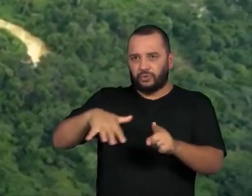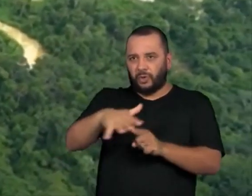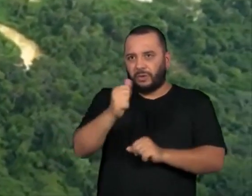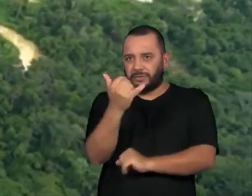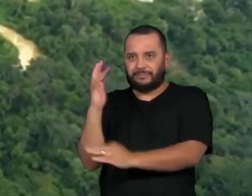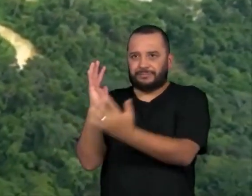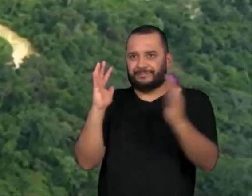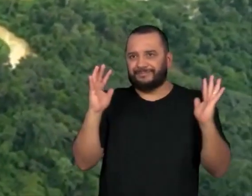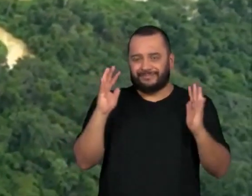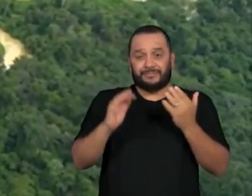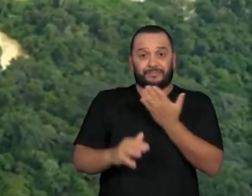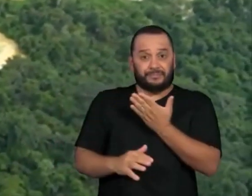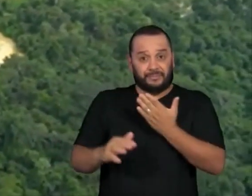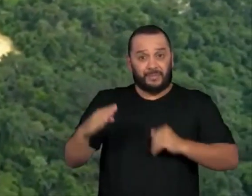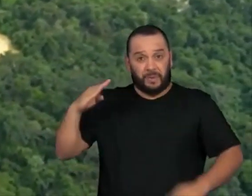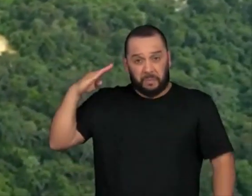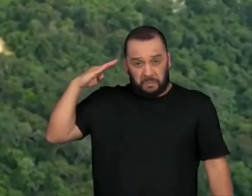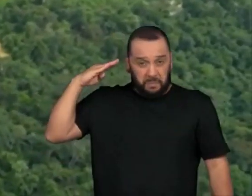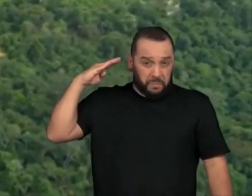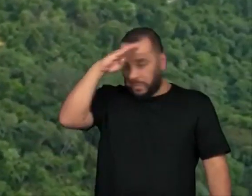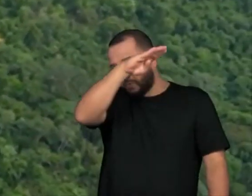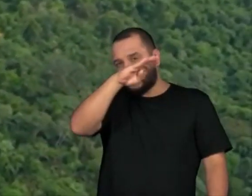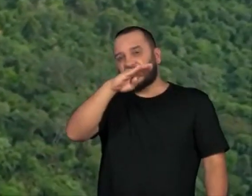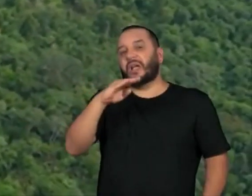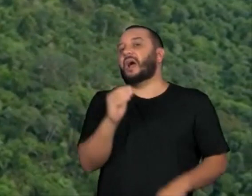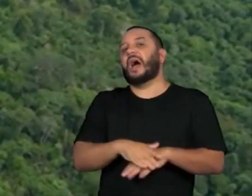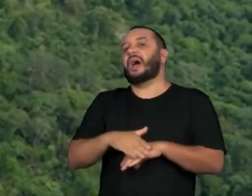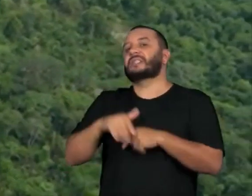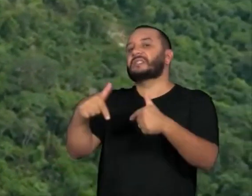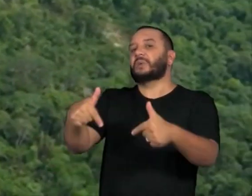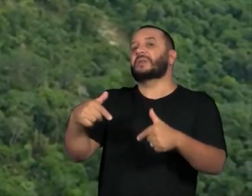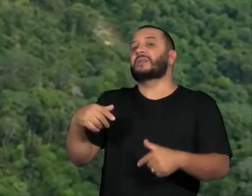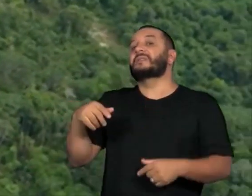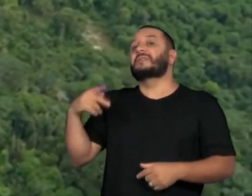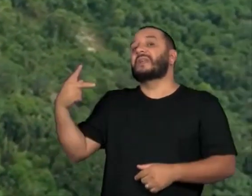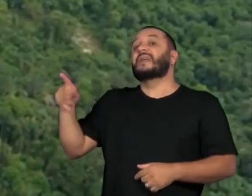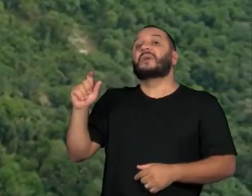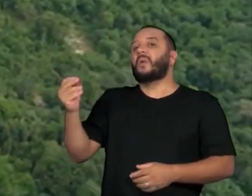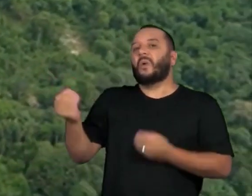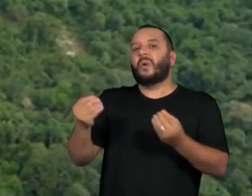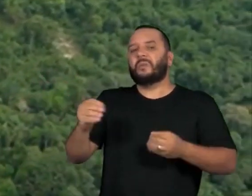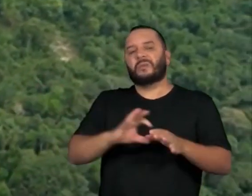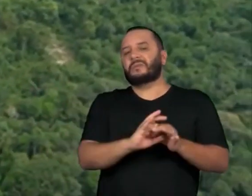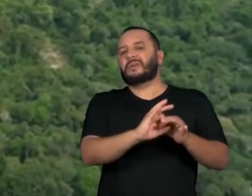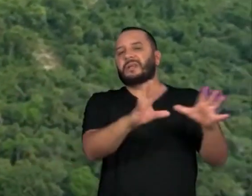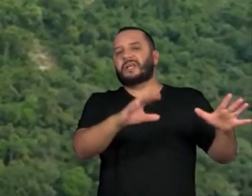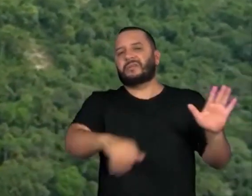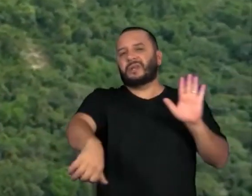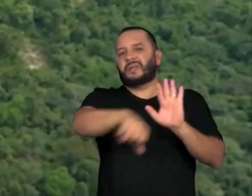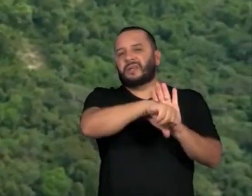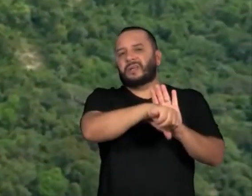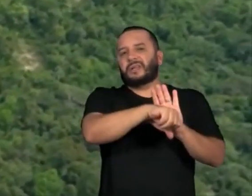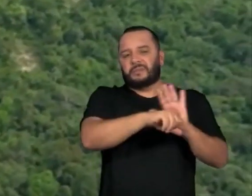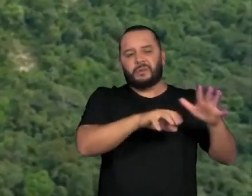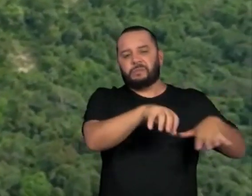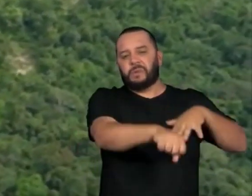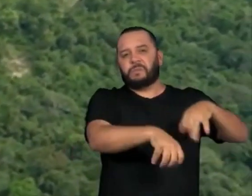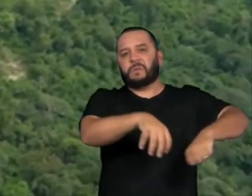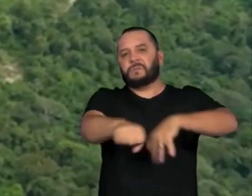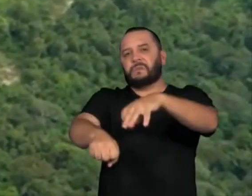governo Bolsonaro permitiu que o crime organizado avançasse sobre a floresta